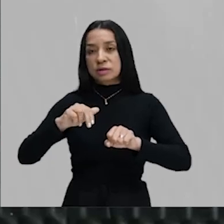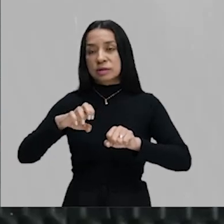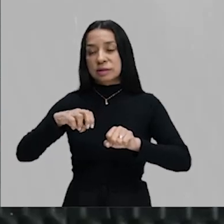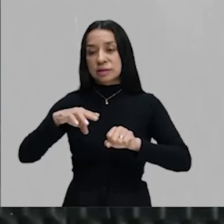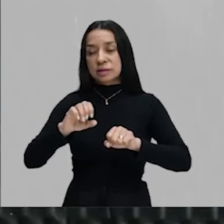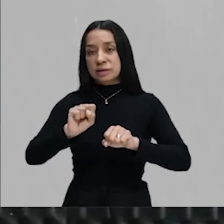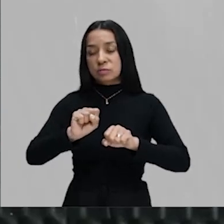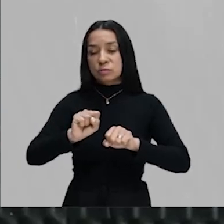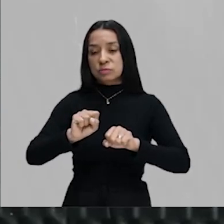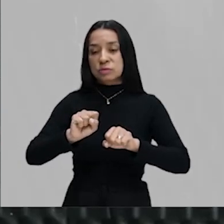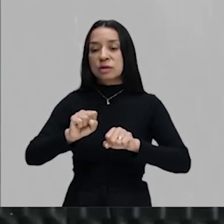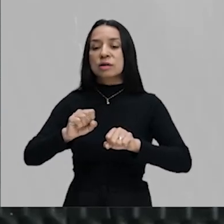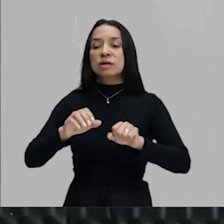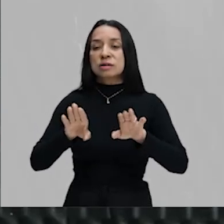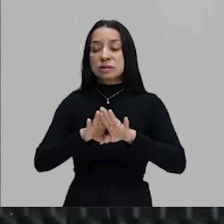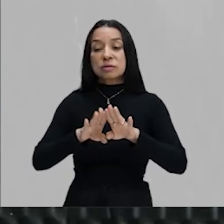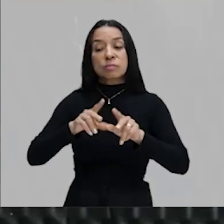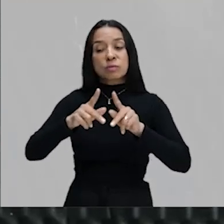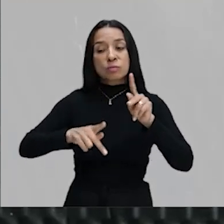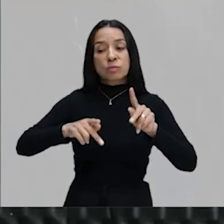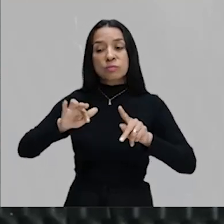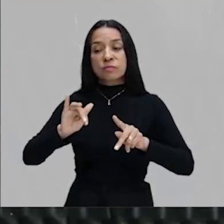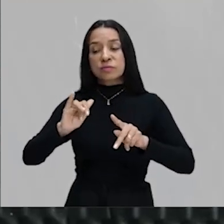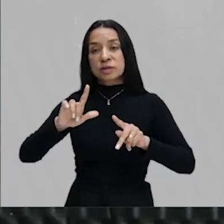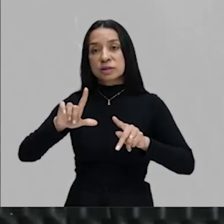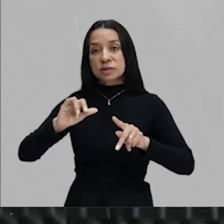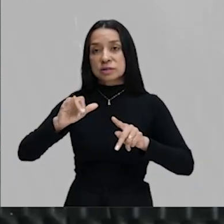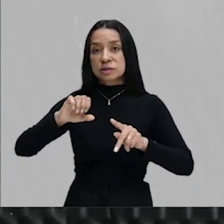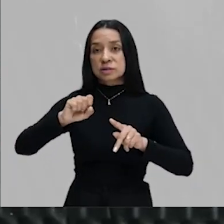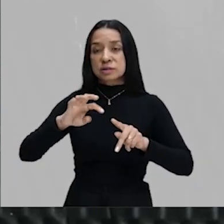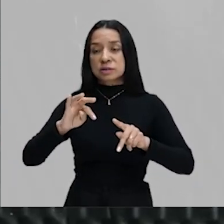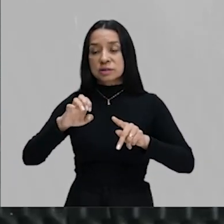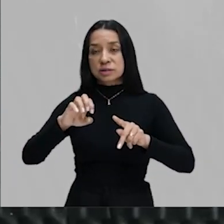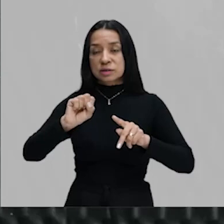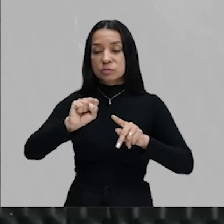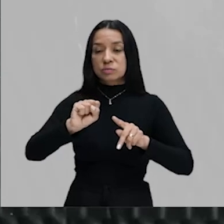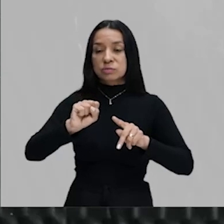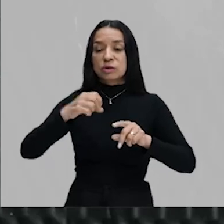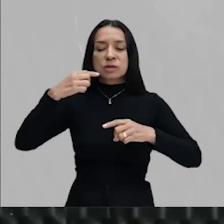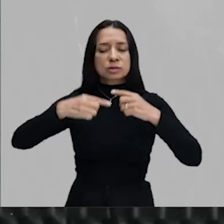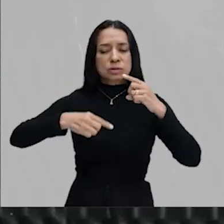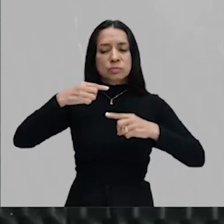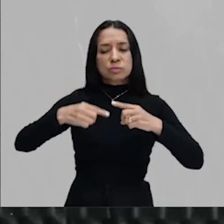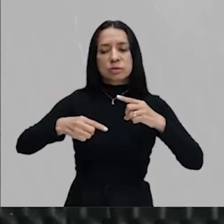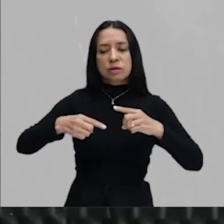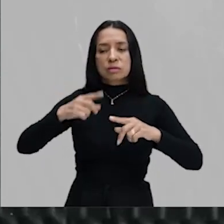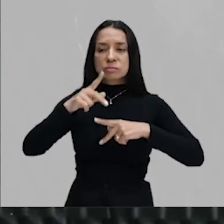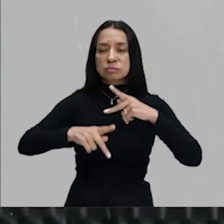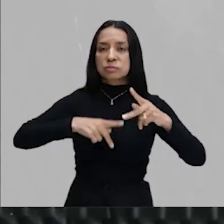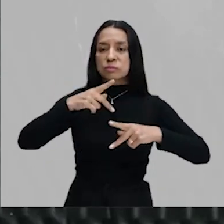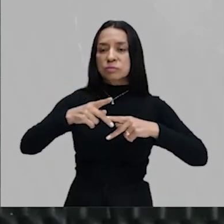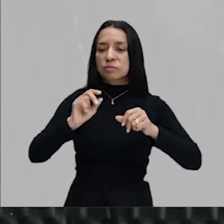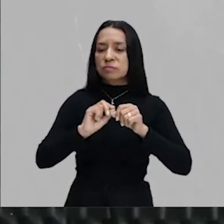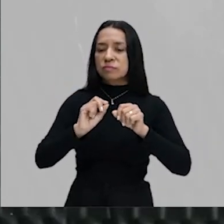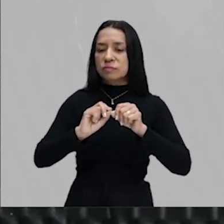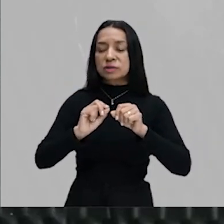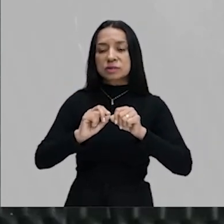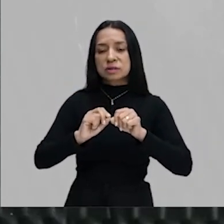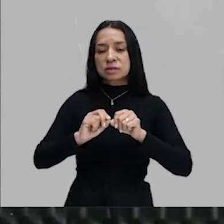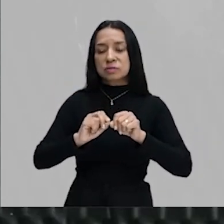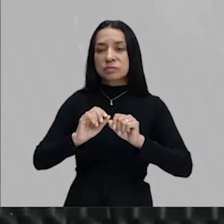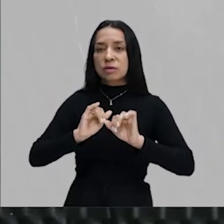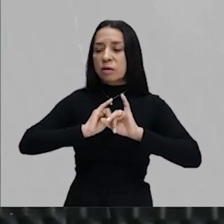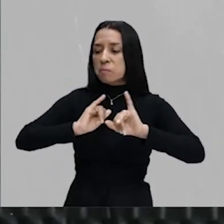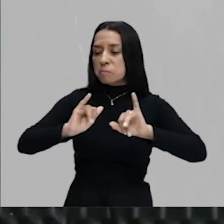inclusive, eles disputaram essas regiões com esses povos, né? Realizando uma campanha de